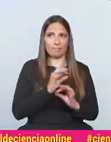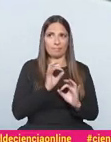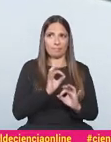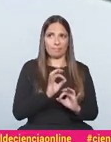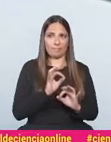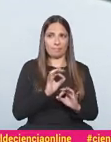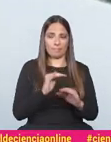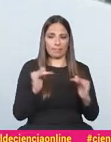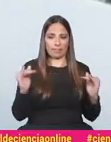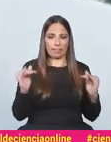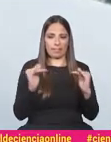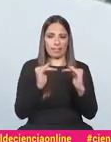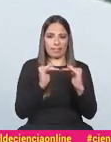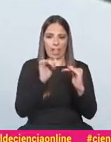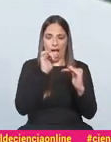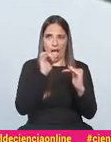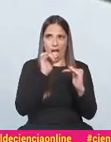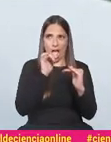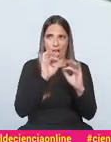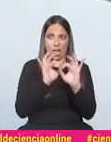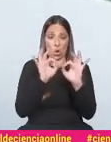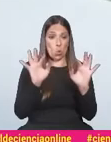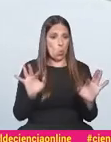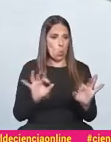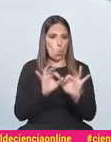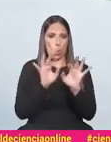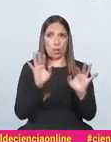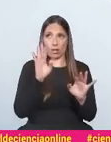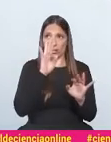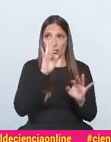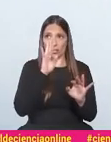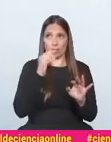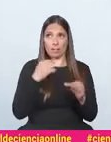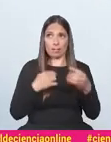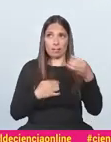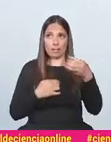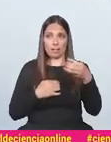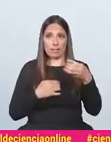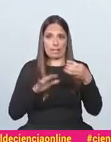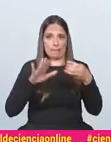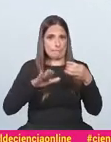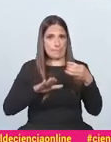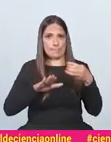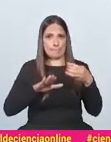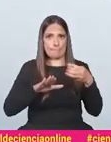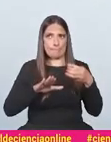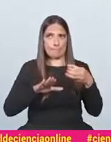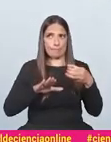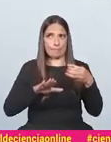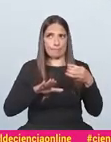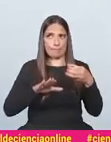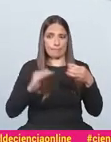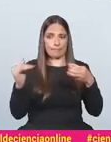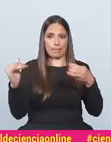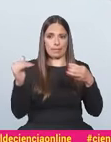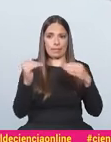Até o nível da água da garrafa e da tina ficarem iguais. Se eu mantiver a minha mãozinha quietinha, vai entrar em equilíbrio